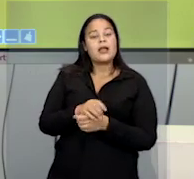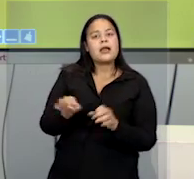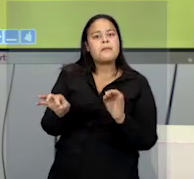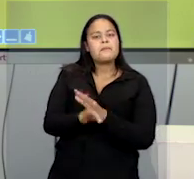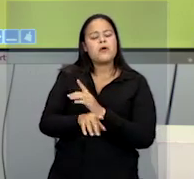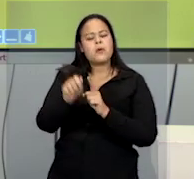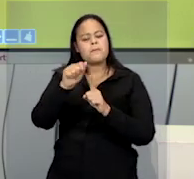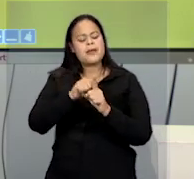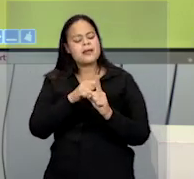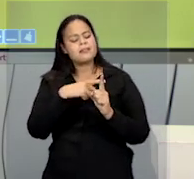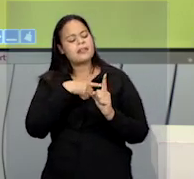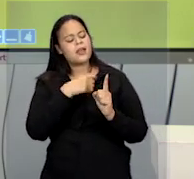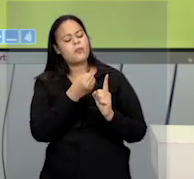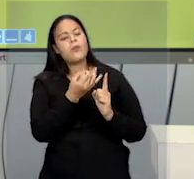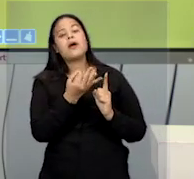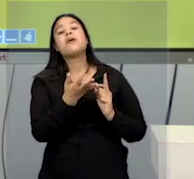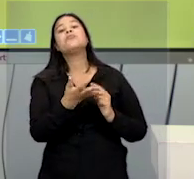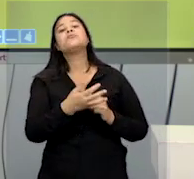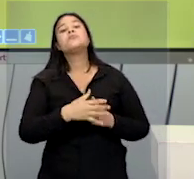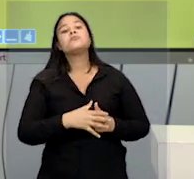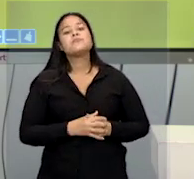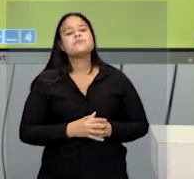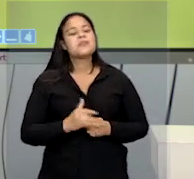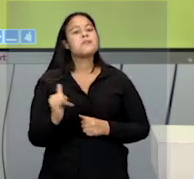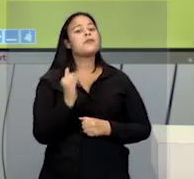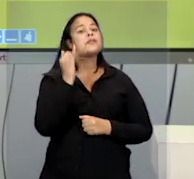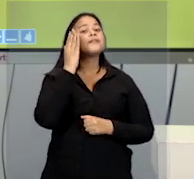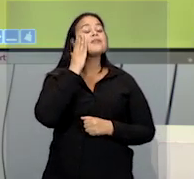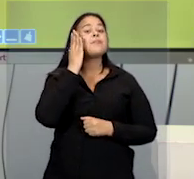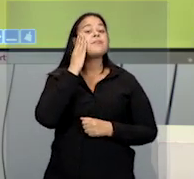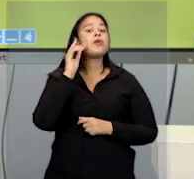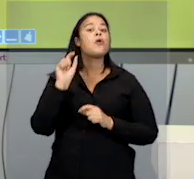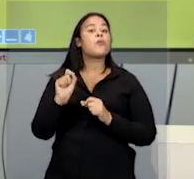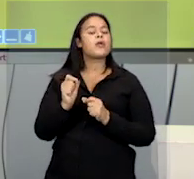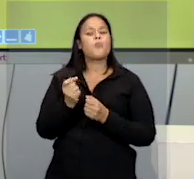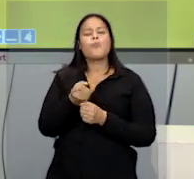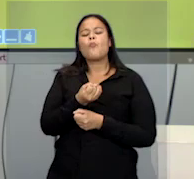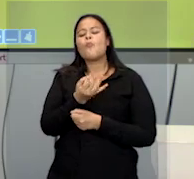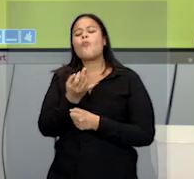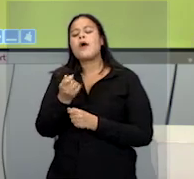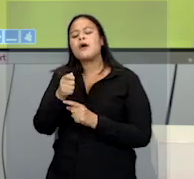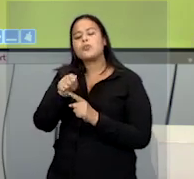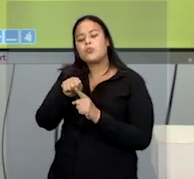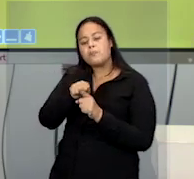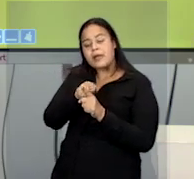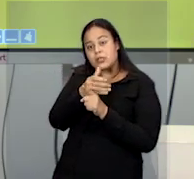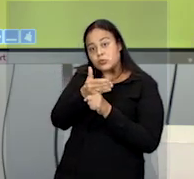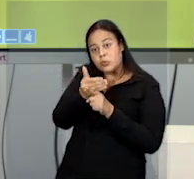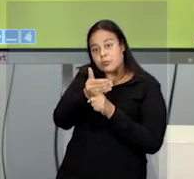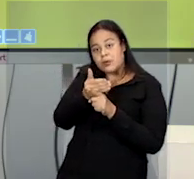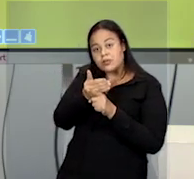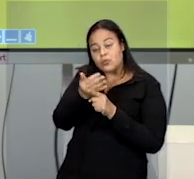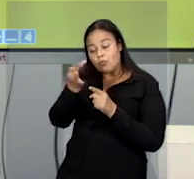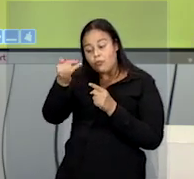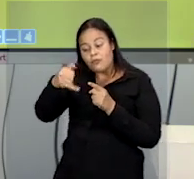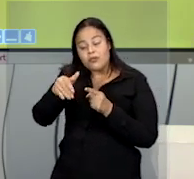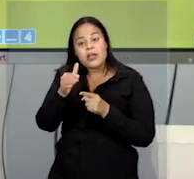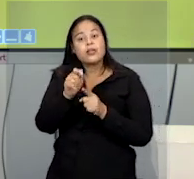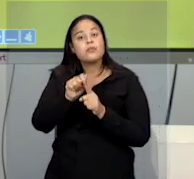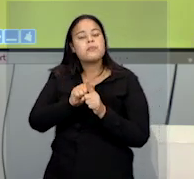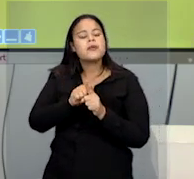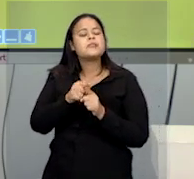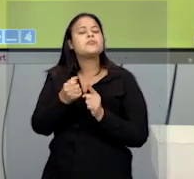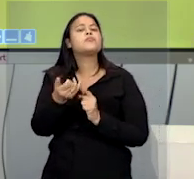foi importante você saber aqui? É o que você tinha no início agora e o que você tem no fim. Essa